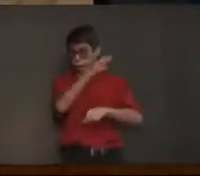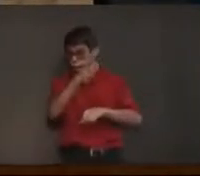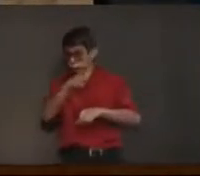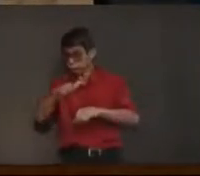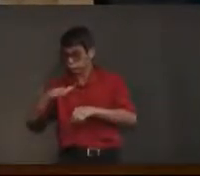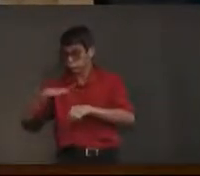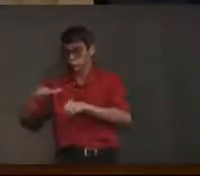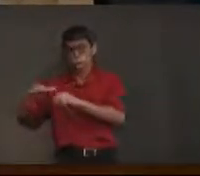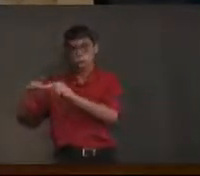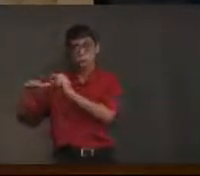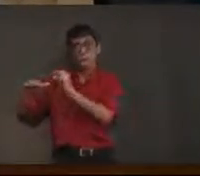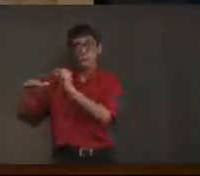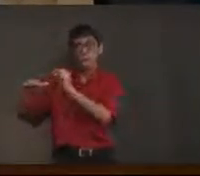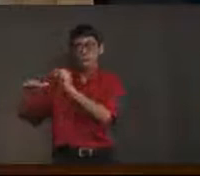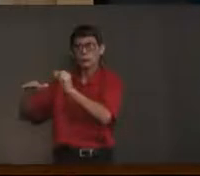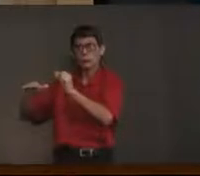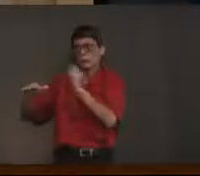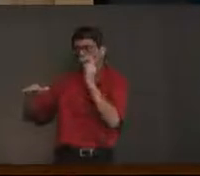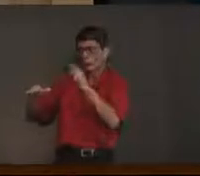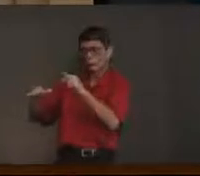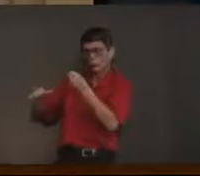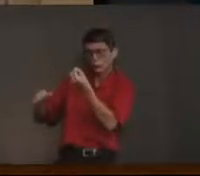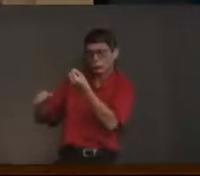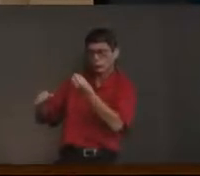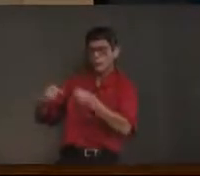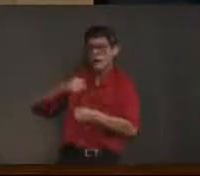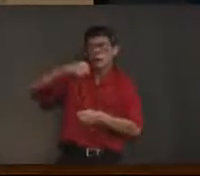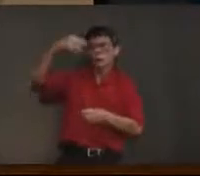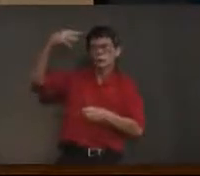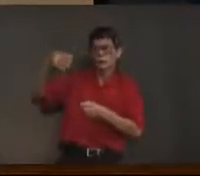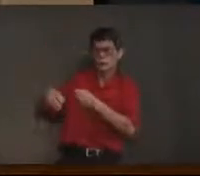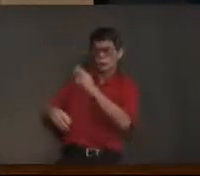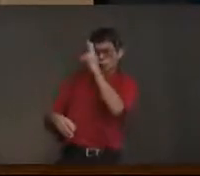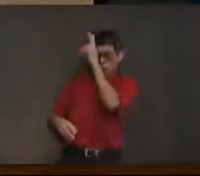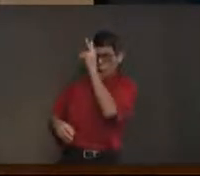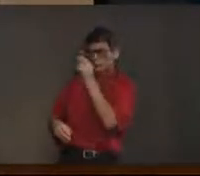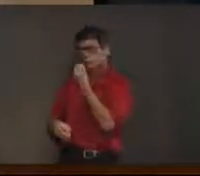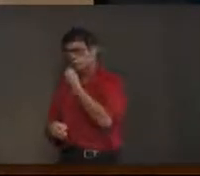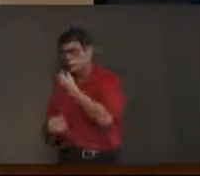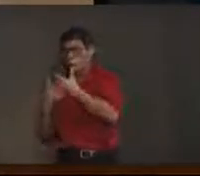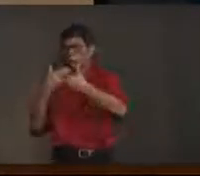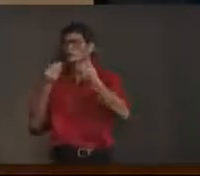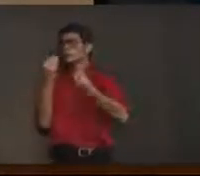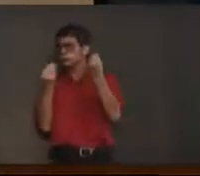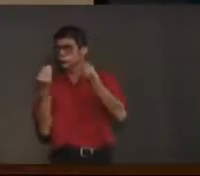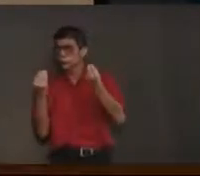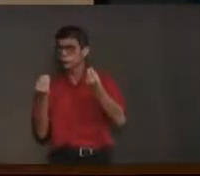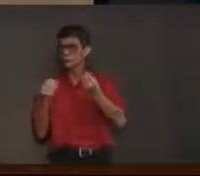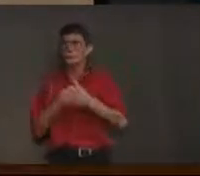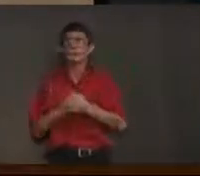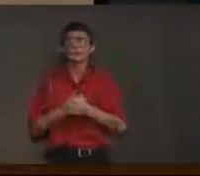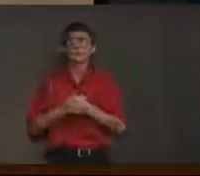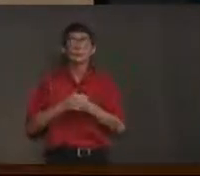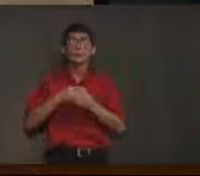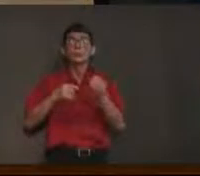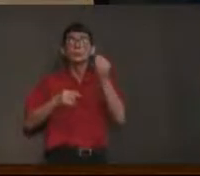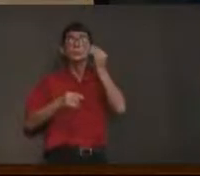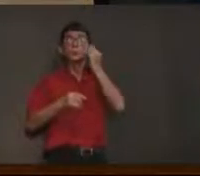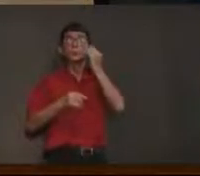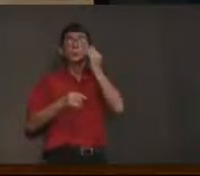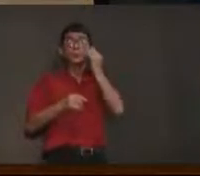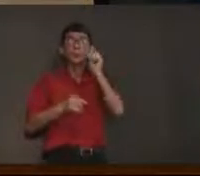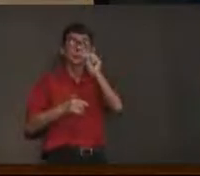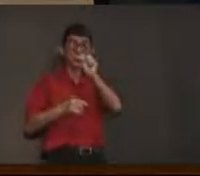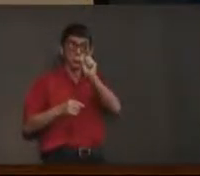essa onda de uma forma da sua forma de intensidade de luz então a primeira tentativa que a gente faz é o que a gente chama de